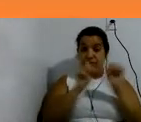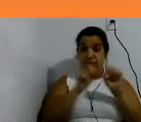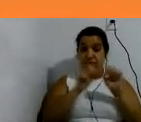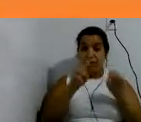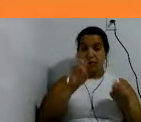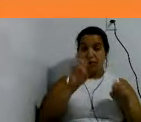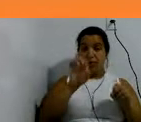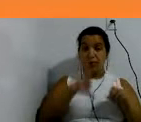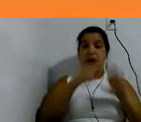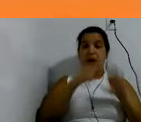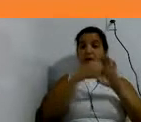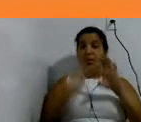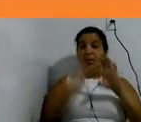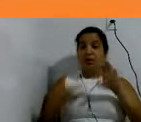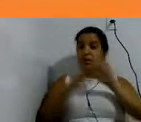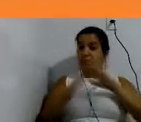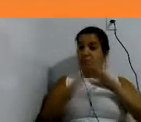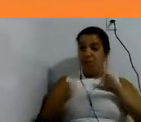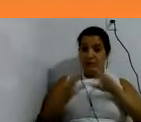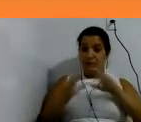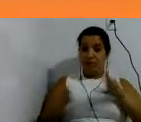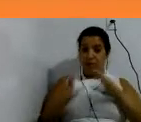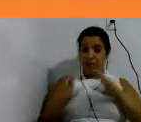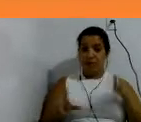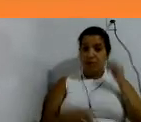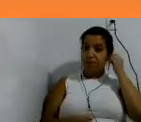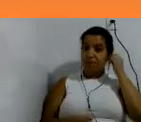têm características morfológicas